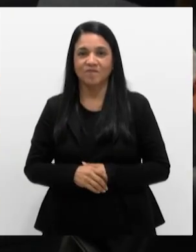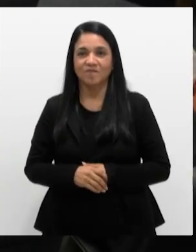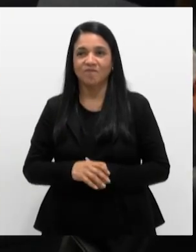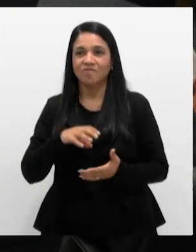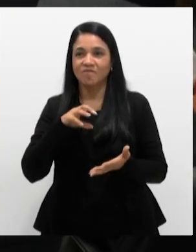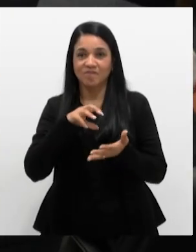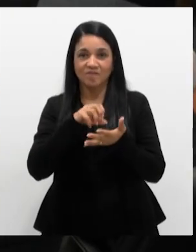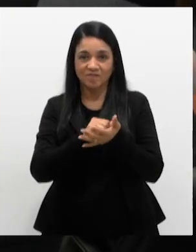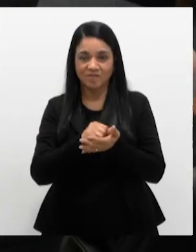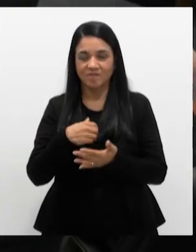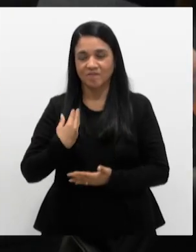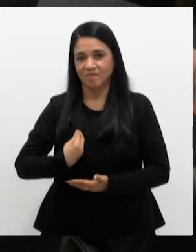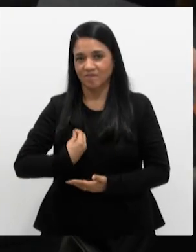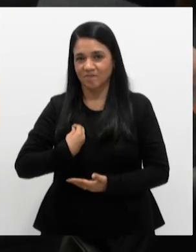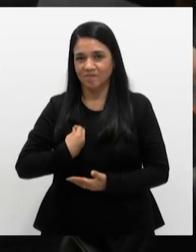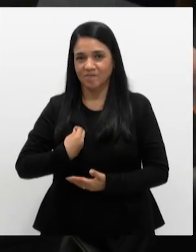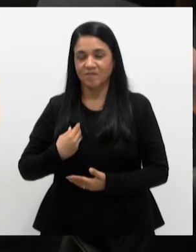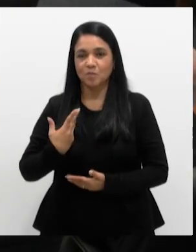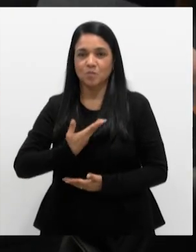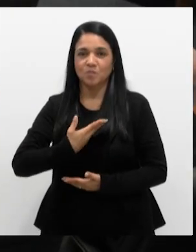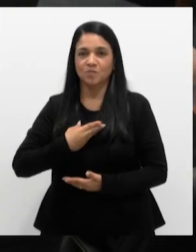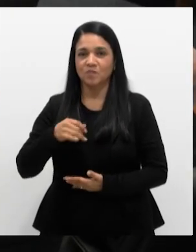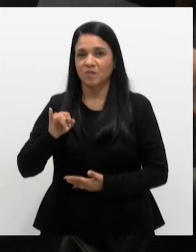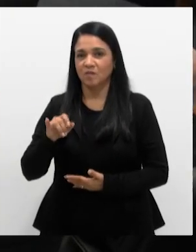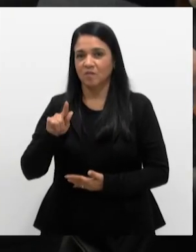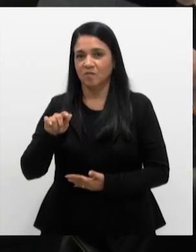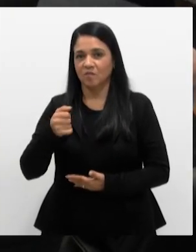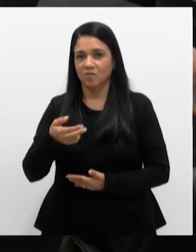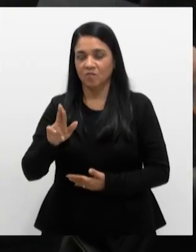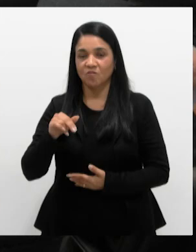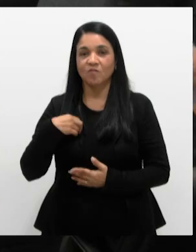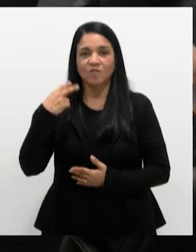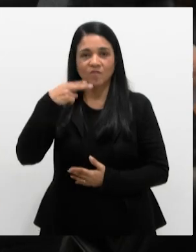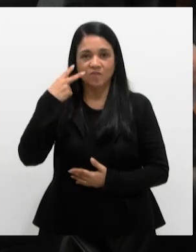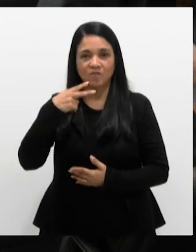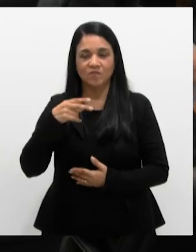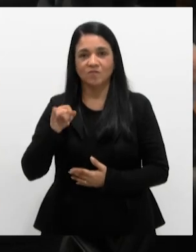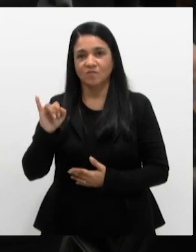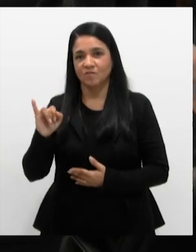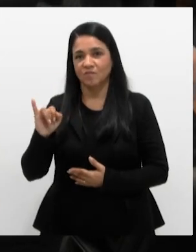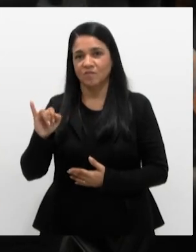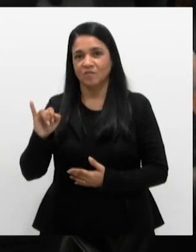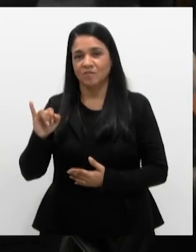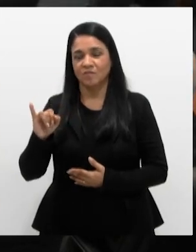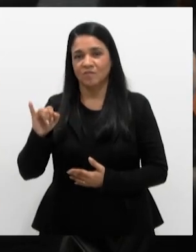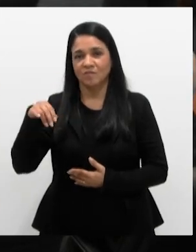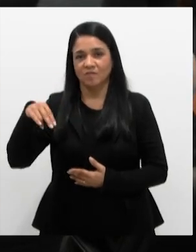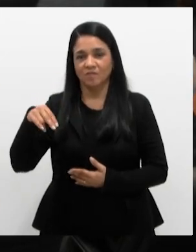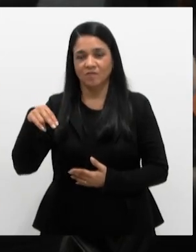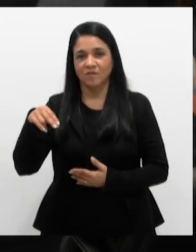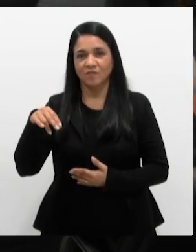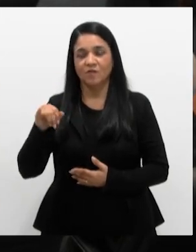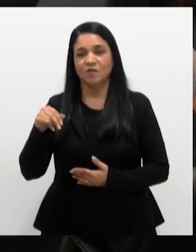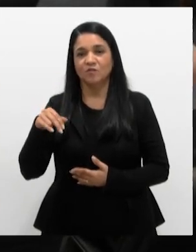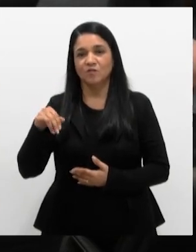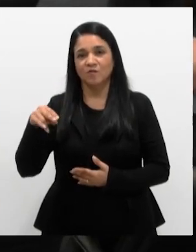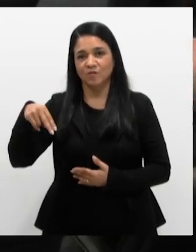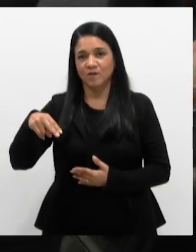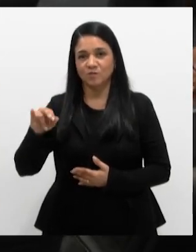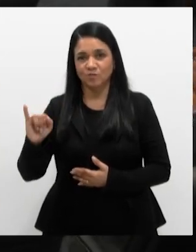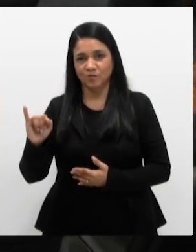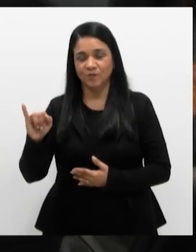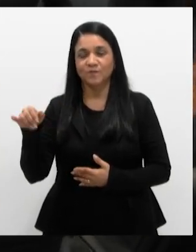Registrar a presença do meu amigo Igor Porto, vereador do município de Nova Iguaçu. Seja bem-vindo ao nosso parlamento, uma honra recebê-lo aqui à